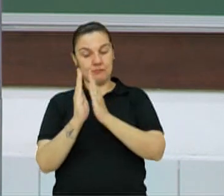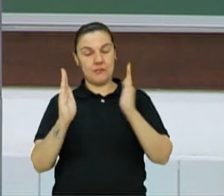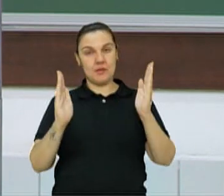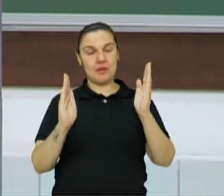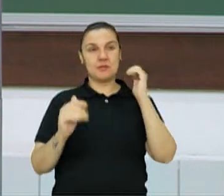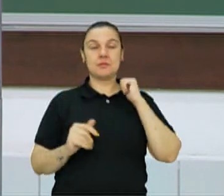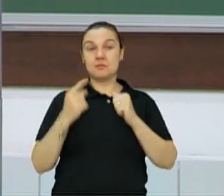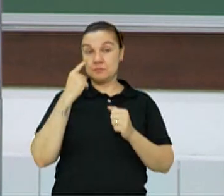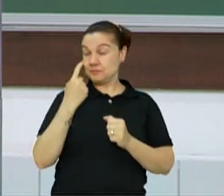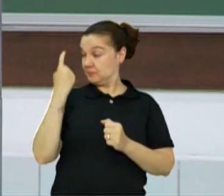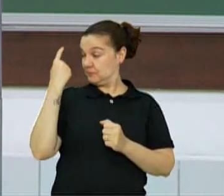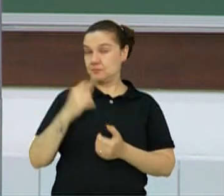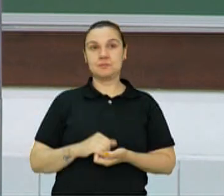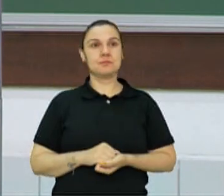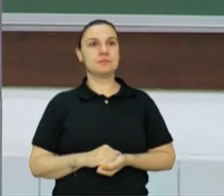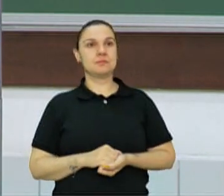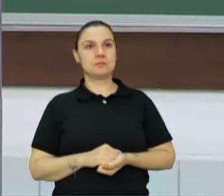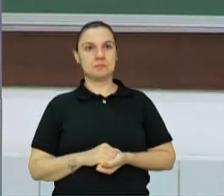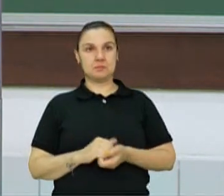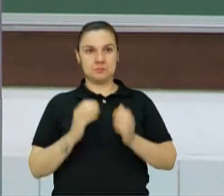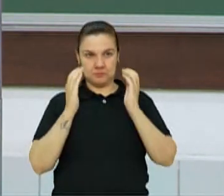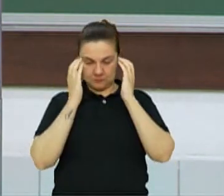cladograma. Observem aqui, pessoal.